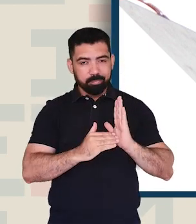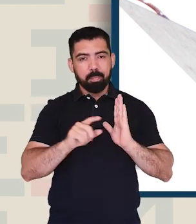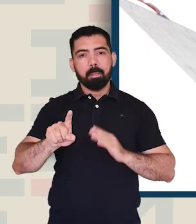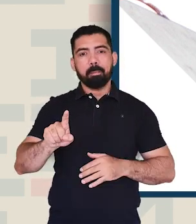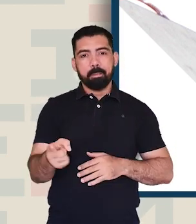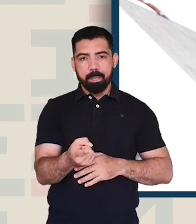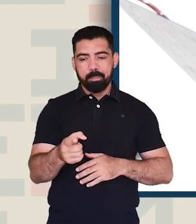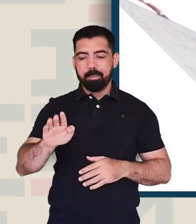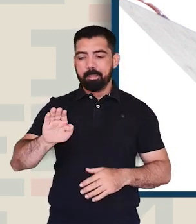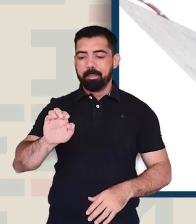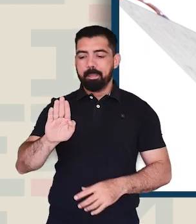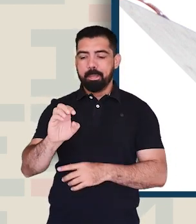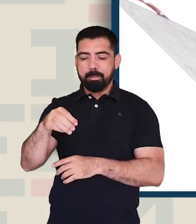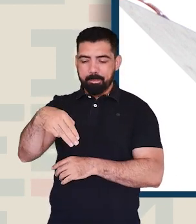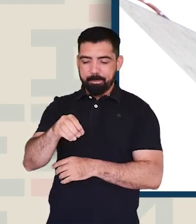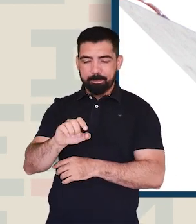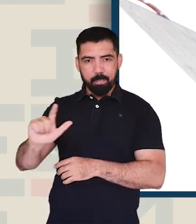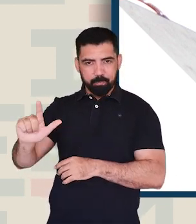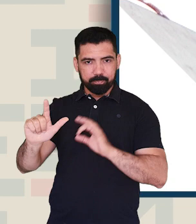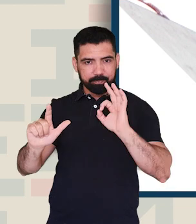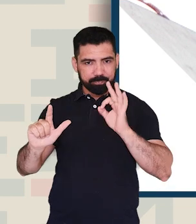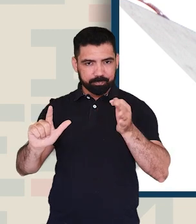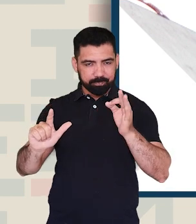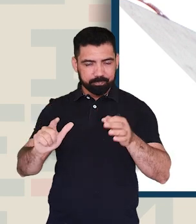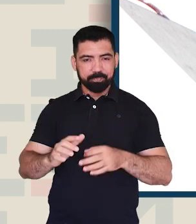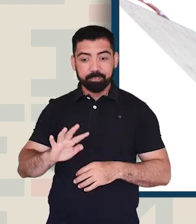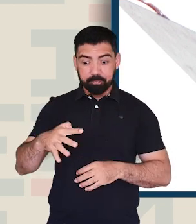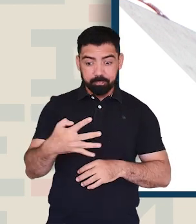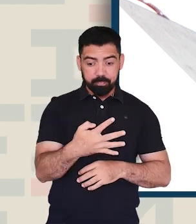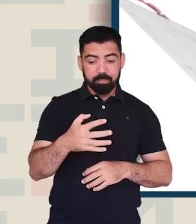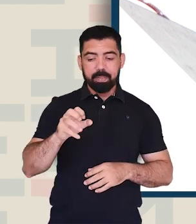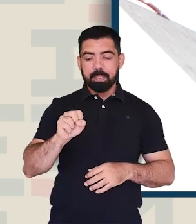harmônico, e aí eu peço o slide de volta,